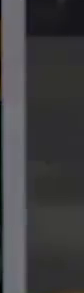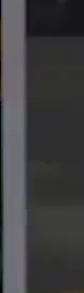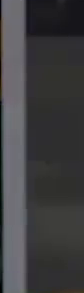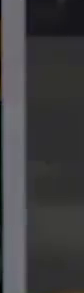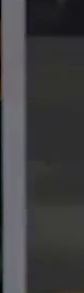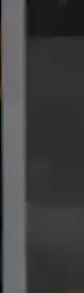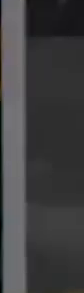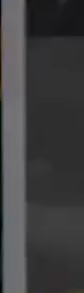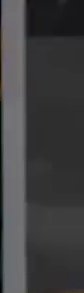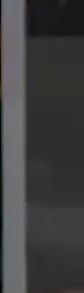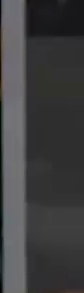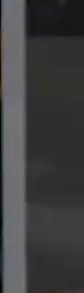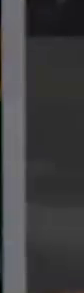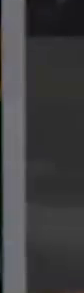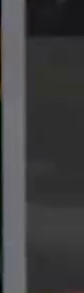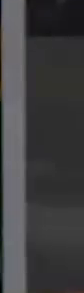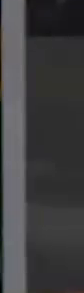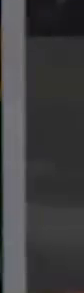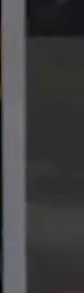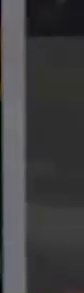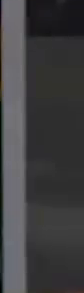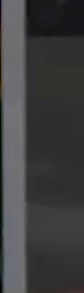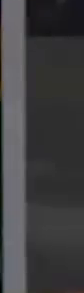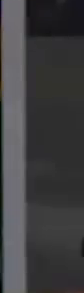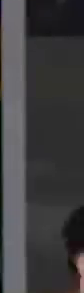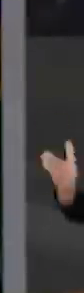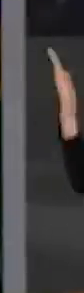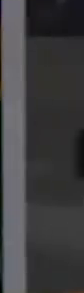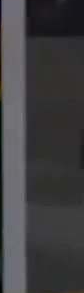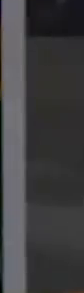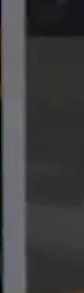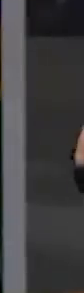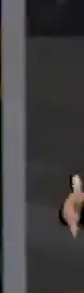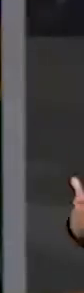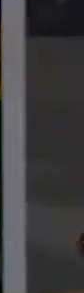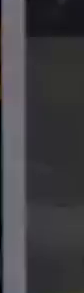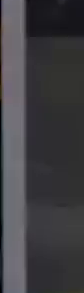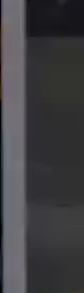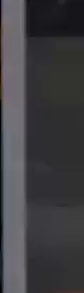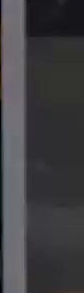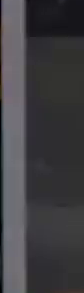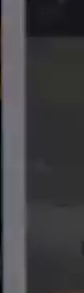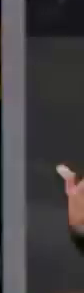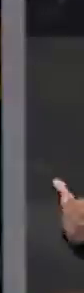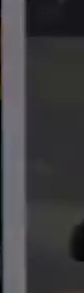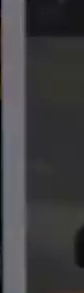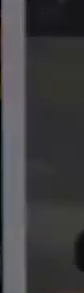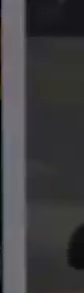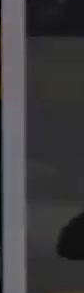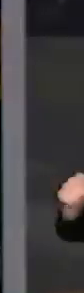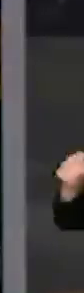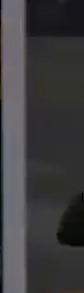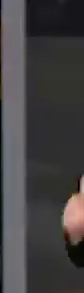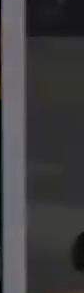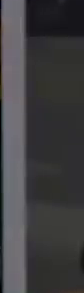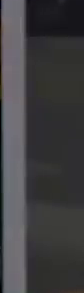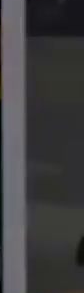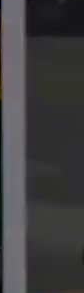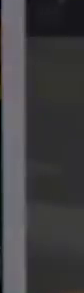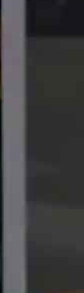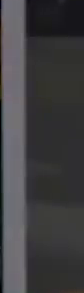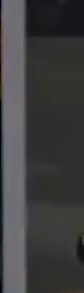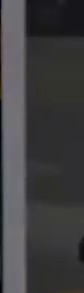que tem que ser criminalizado mas Davi Miranda ficou revoltado ali mas de todos os outros estudos devem ser desenvolvidos